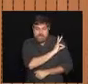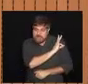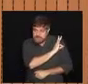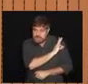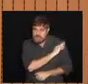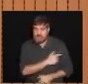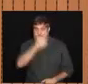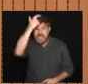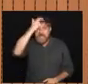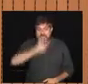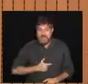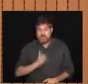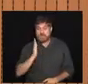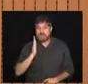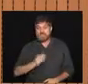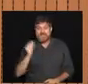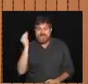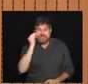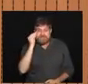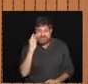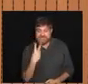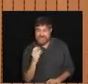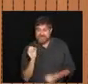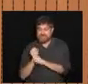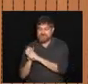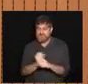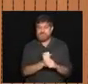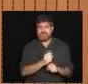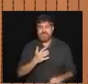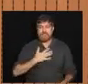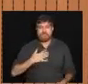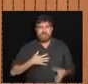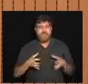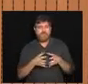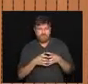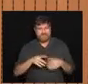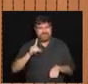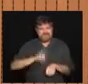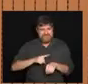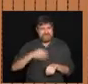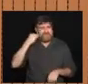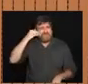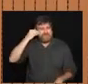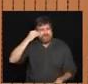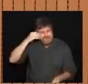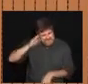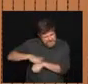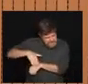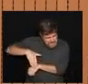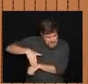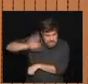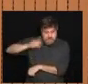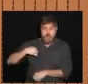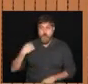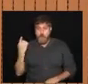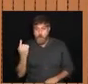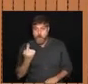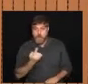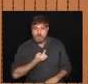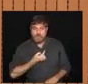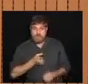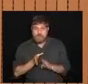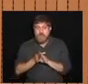tenho 20 anos dentro dessa secretaria, a minha equipe, em média, tem esse tempo. Vários de nós somos consultores